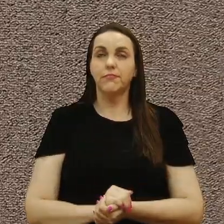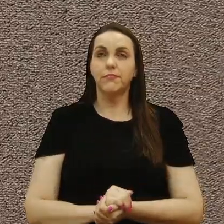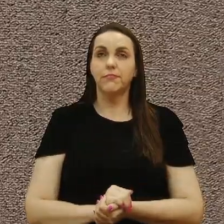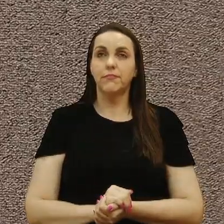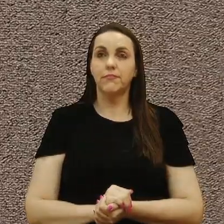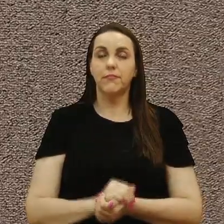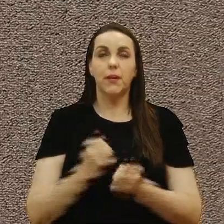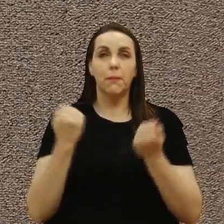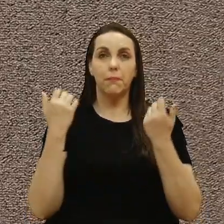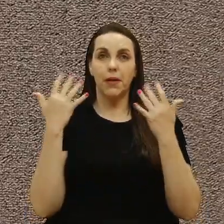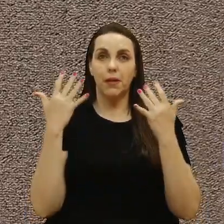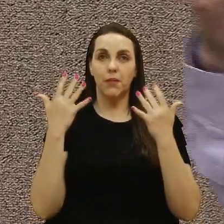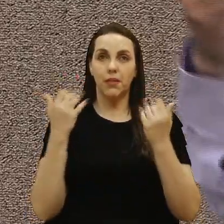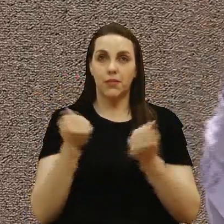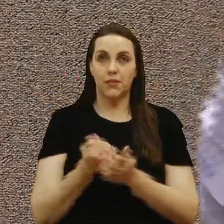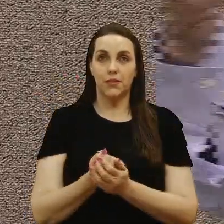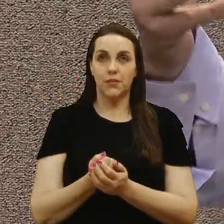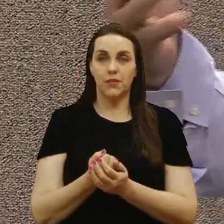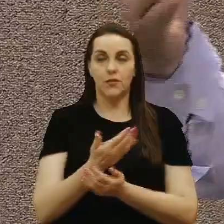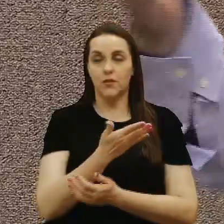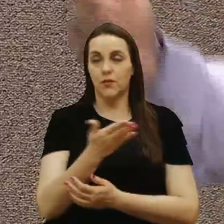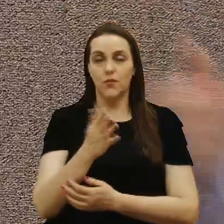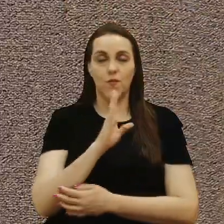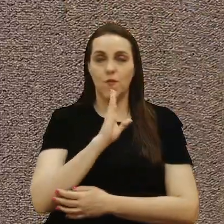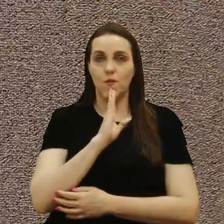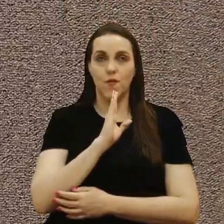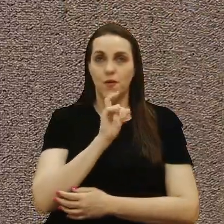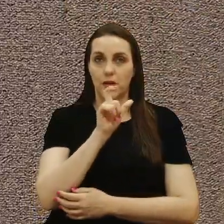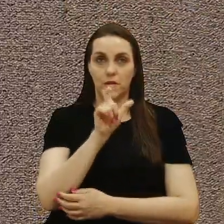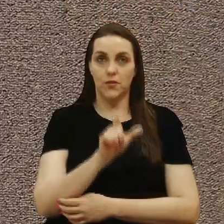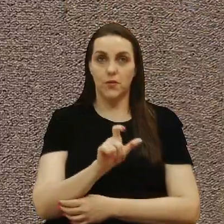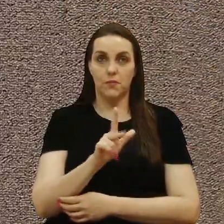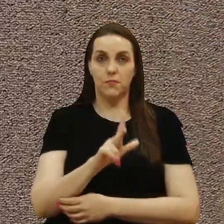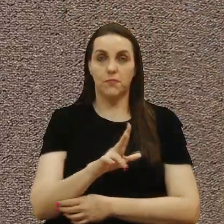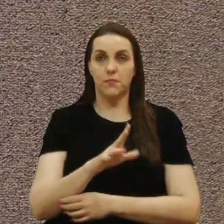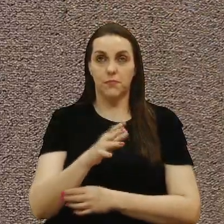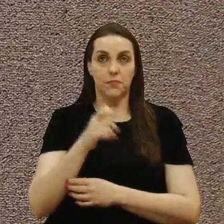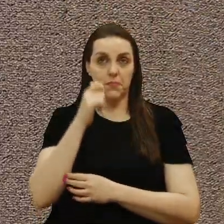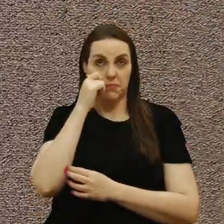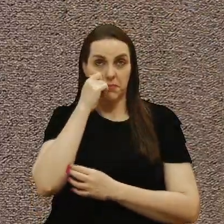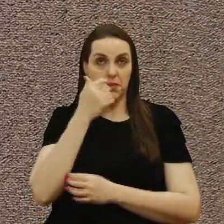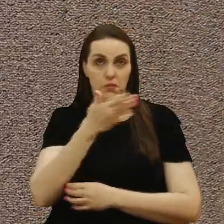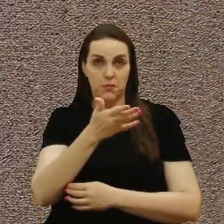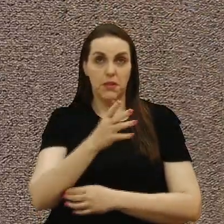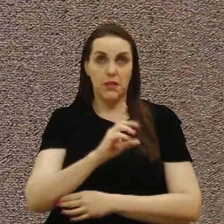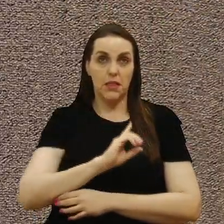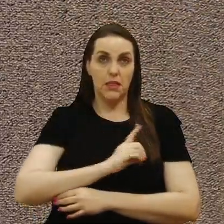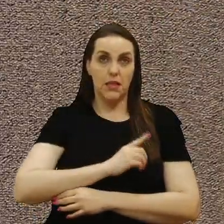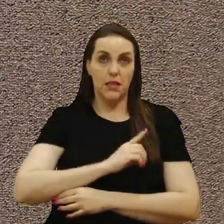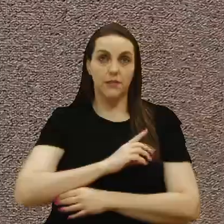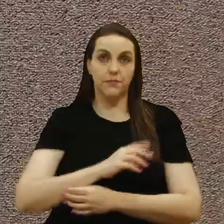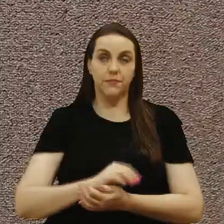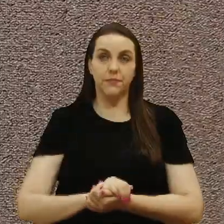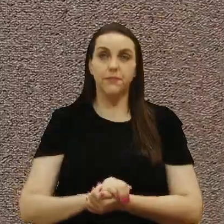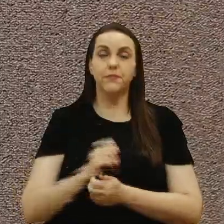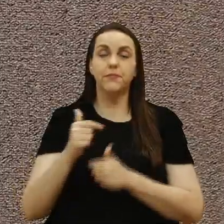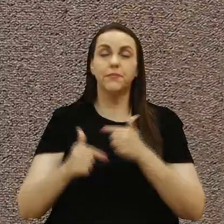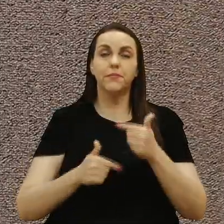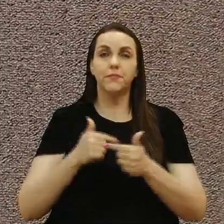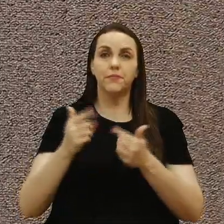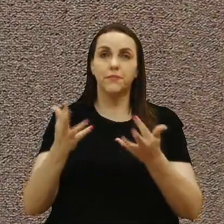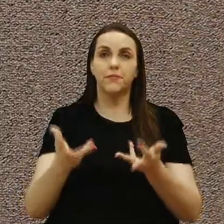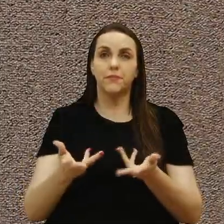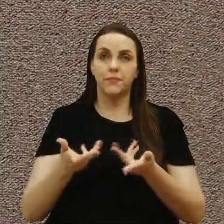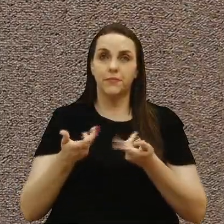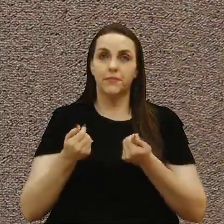E parabenizo aqui, não conheço talvez pessoalmente a delegada, mas quero deixar aqui meus parabéns pelo trabalho excelente que a